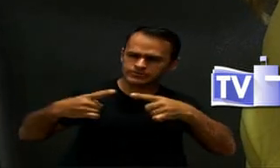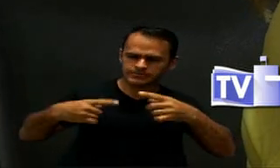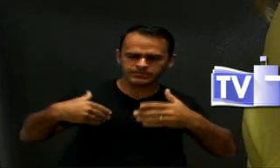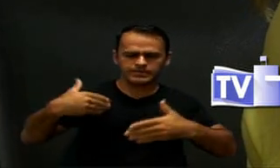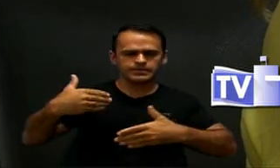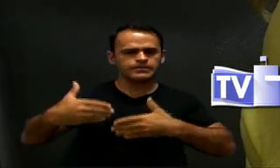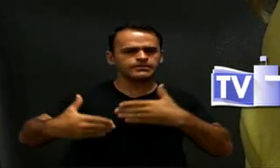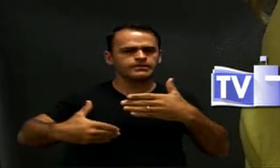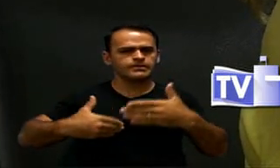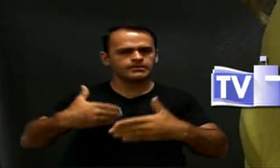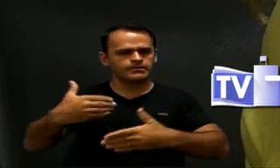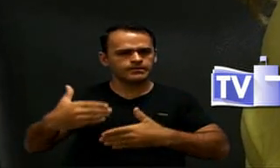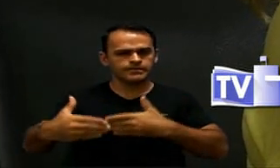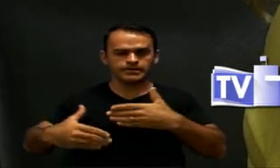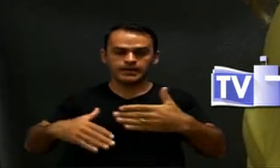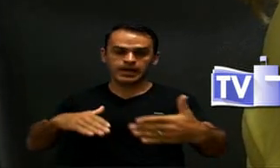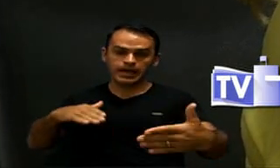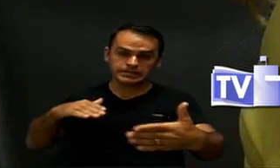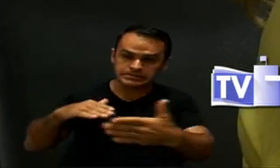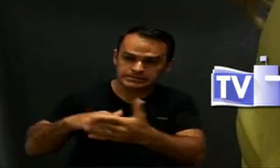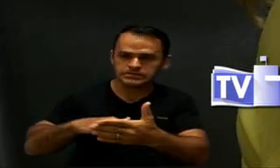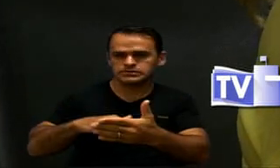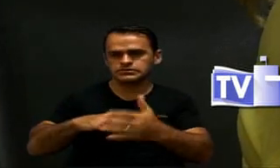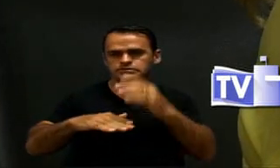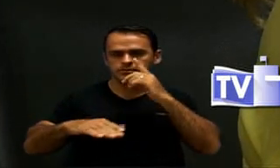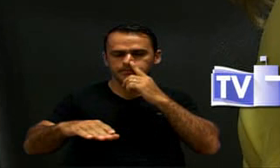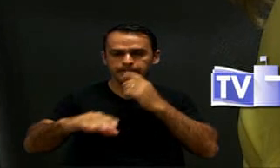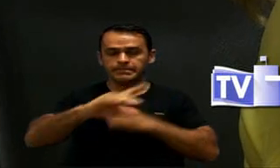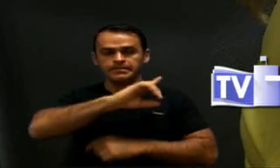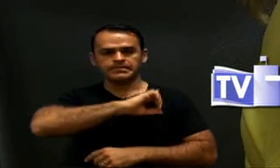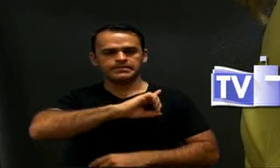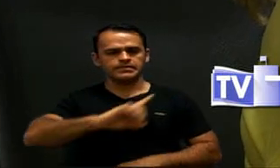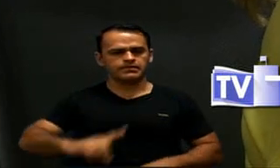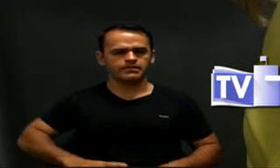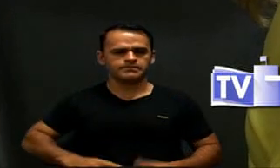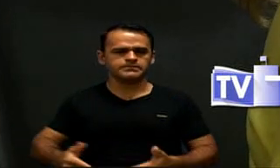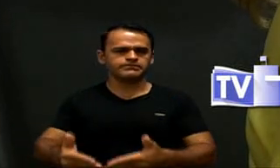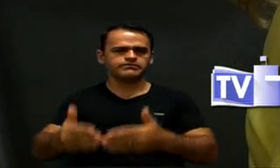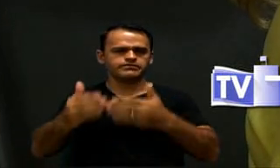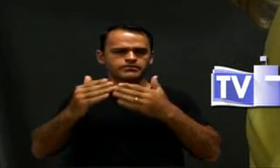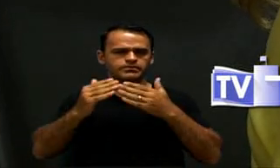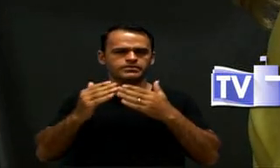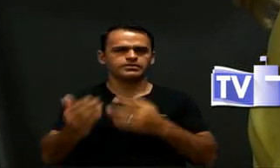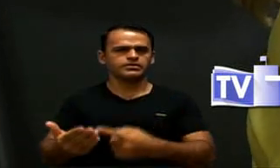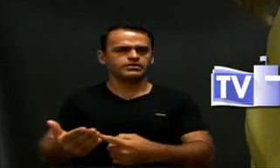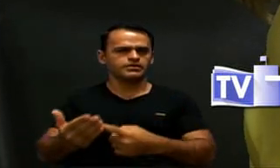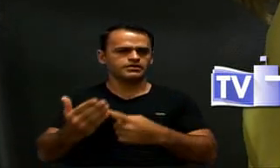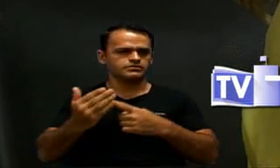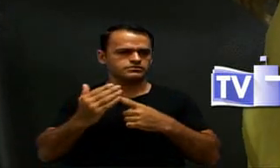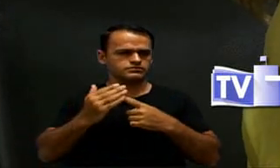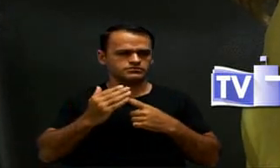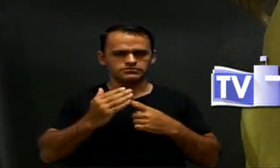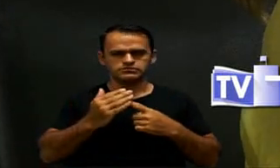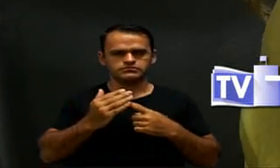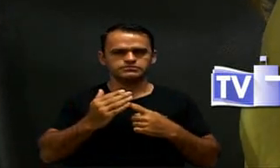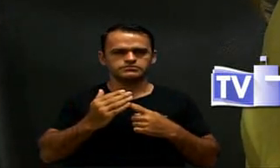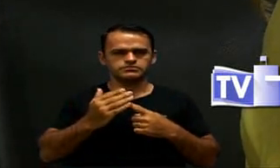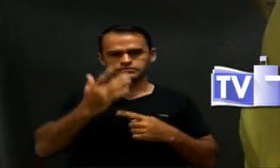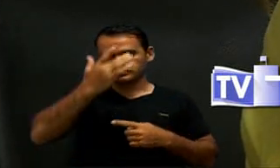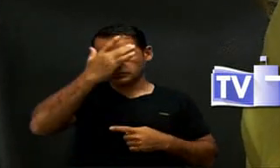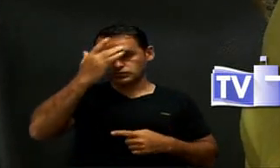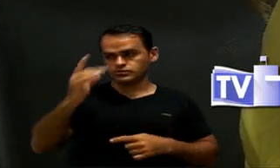ainda vai até a DDM solicitar que aquela pessoa que